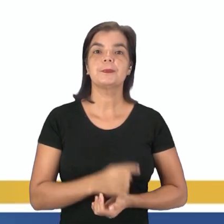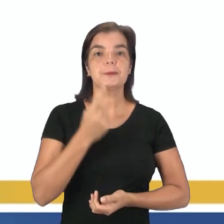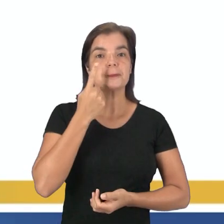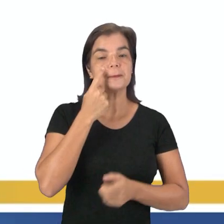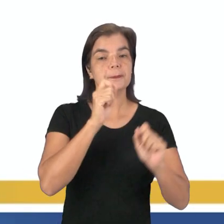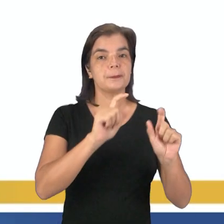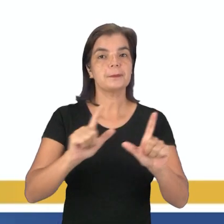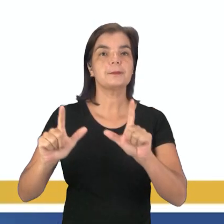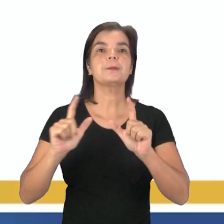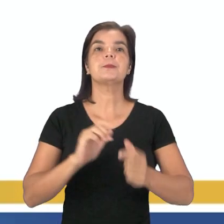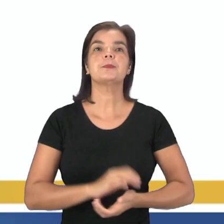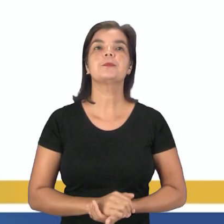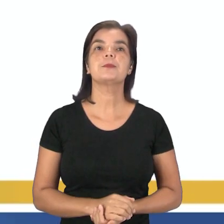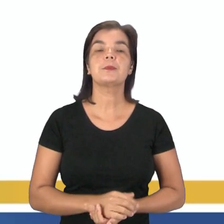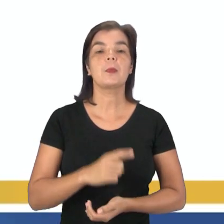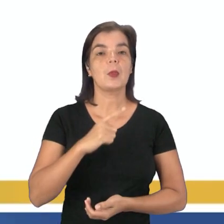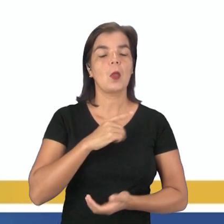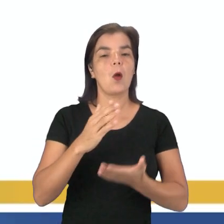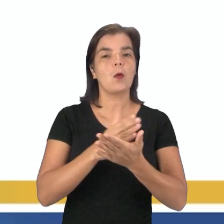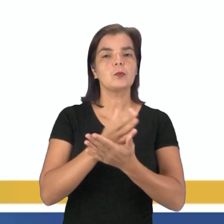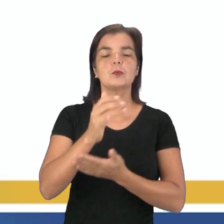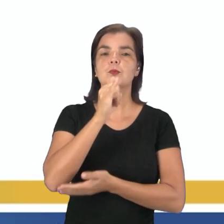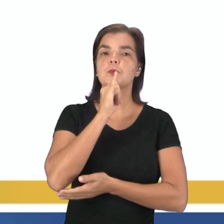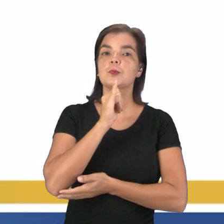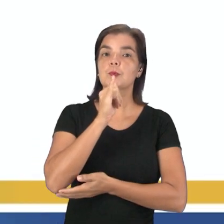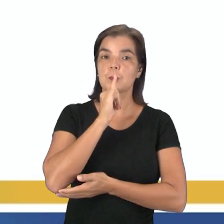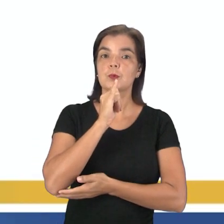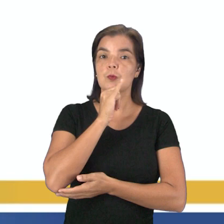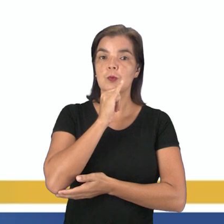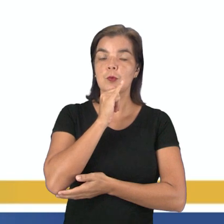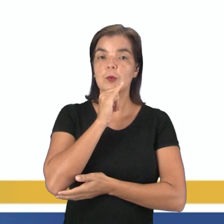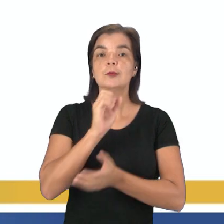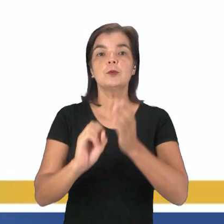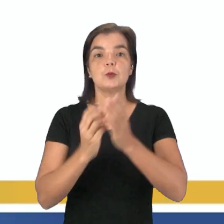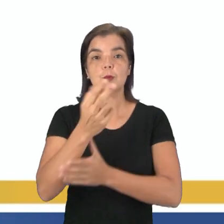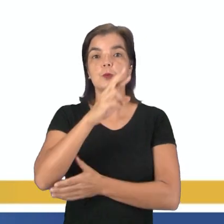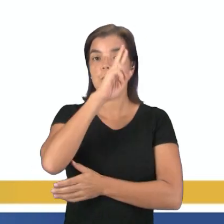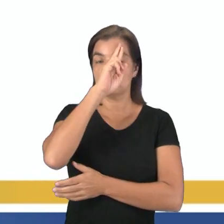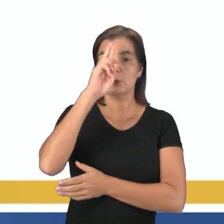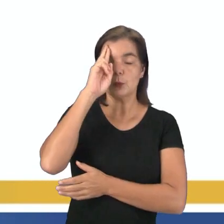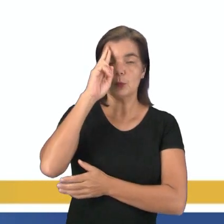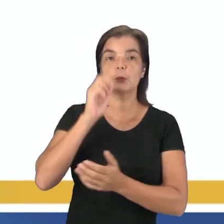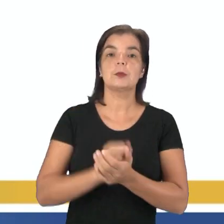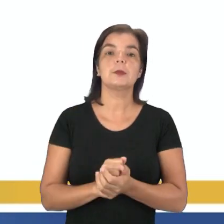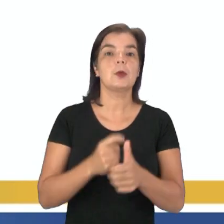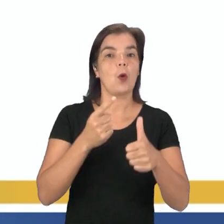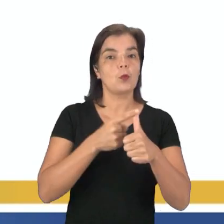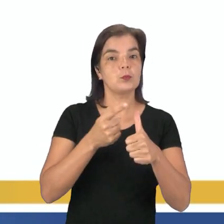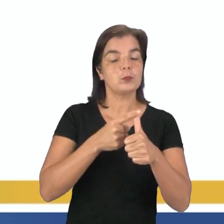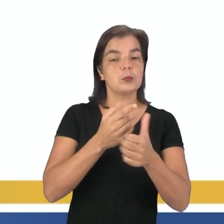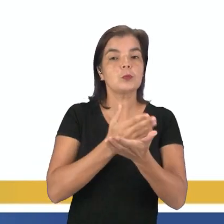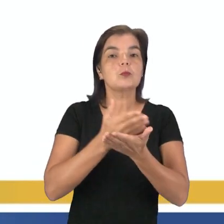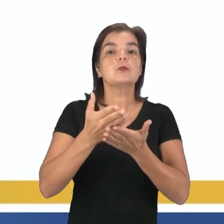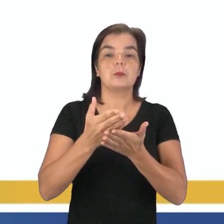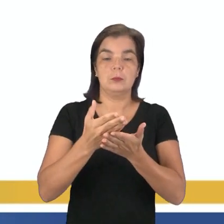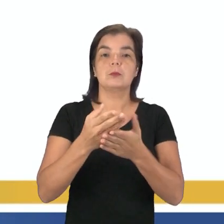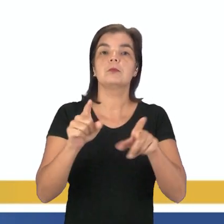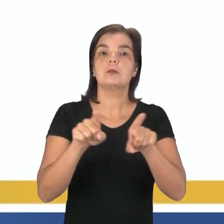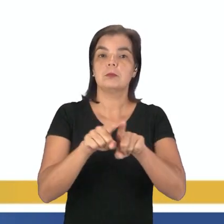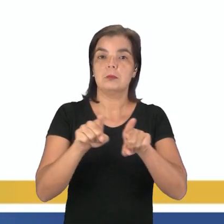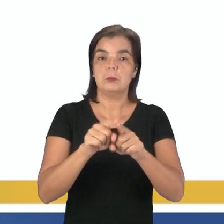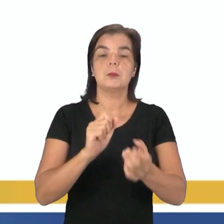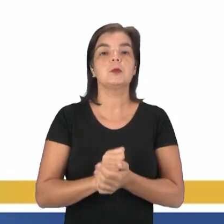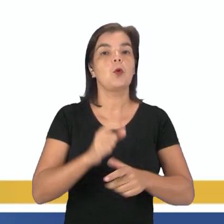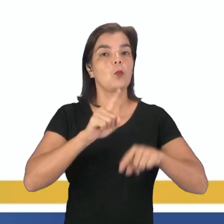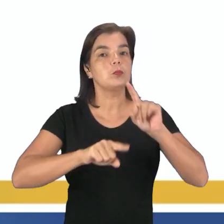observem aí. Aí tem alguns exemplos de fontes históricas. Tem as fontes primárias, que são as